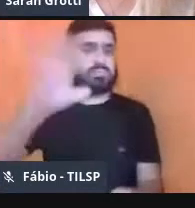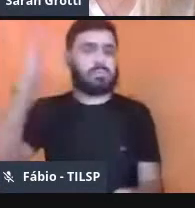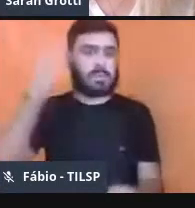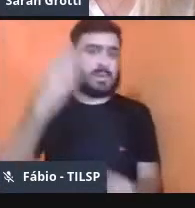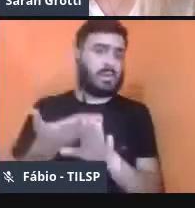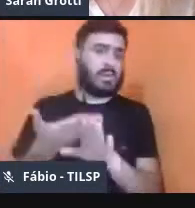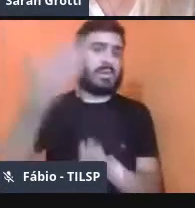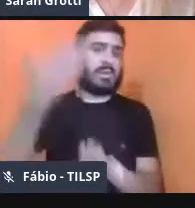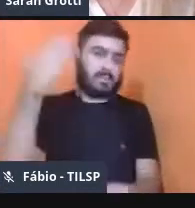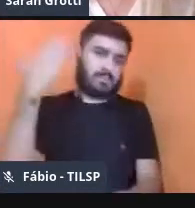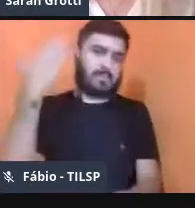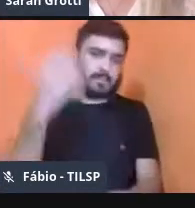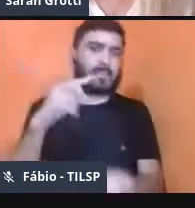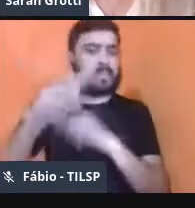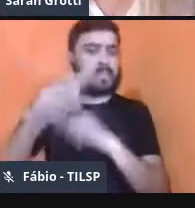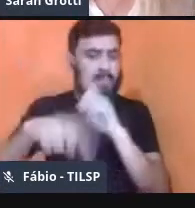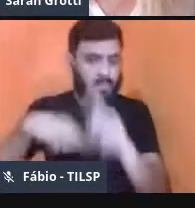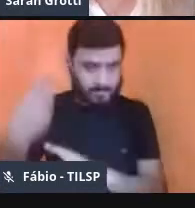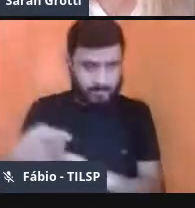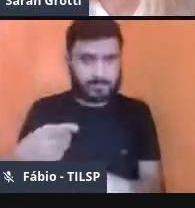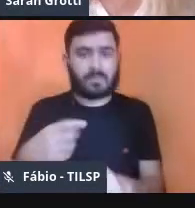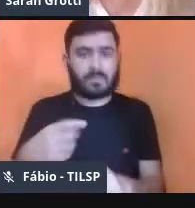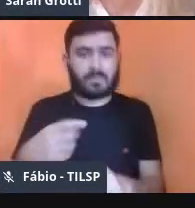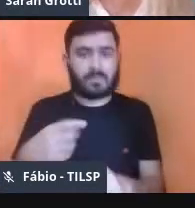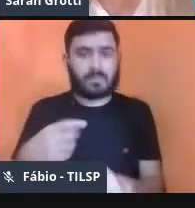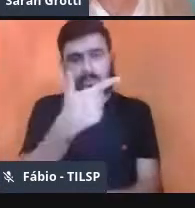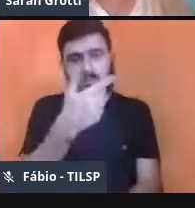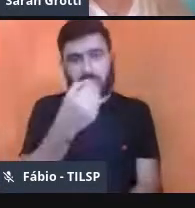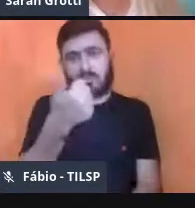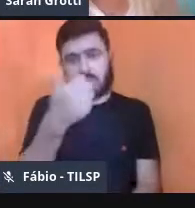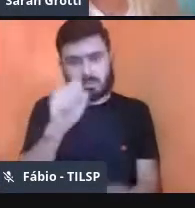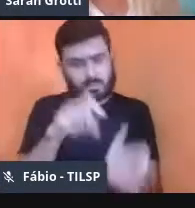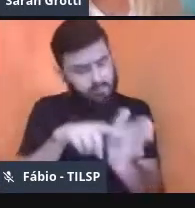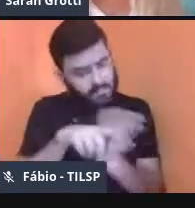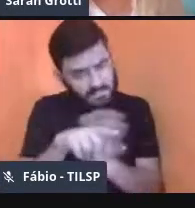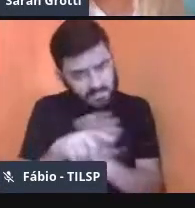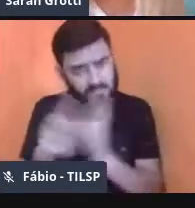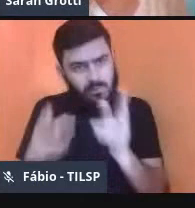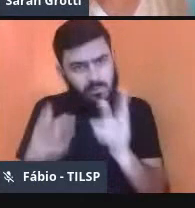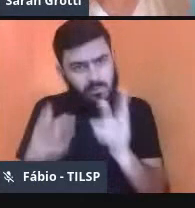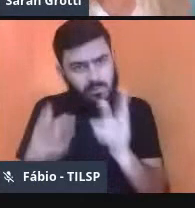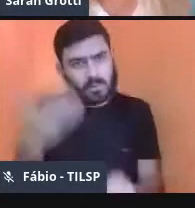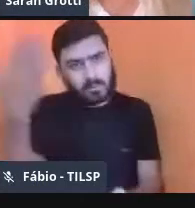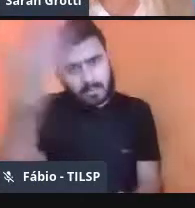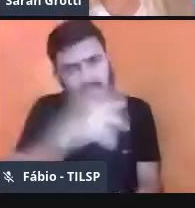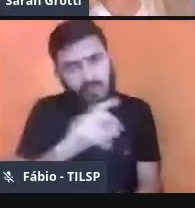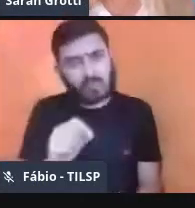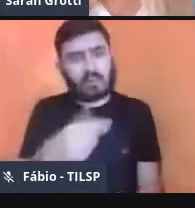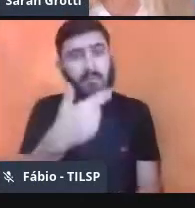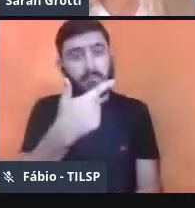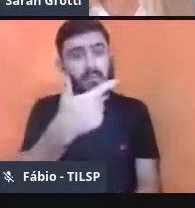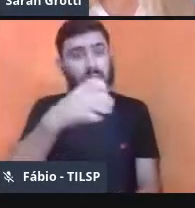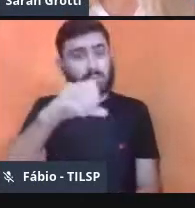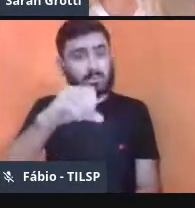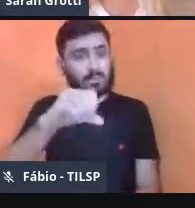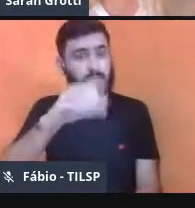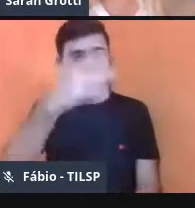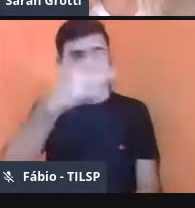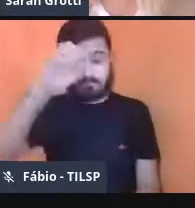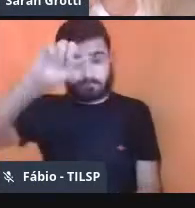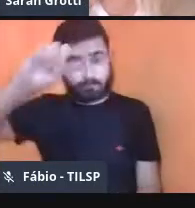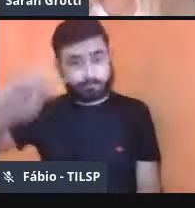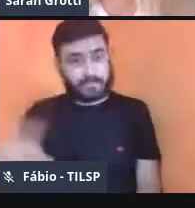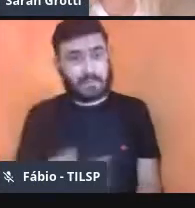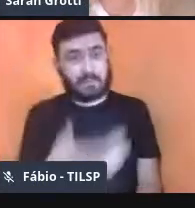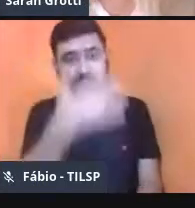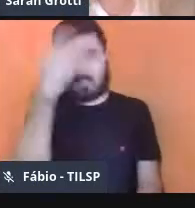em 2018, e constataram aí que 29 milhões se declararam vegetarianos, o que é